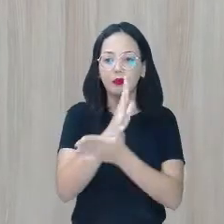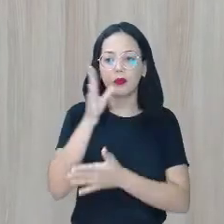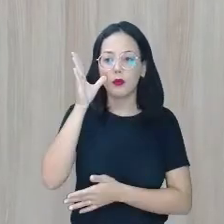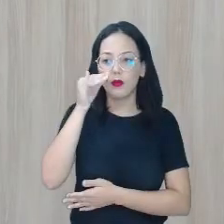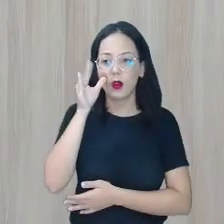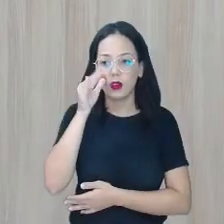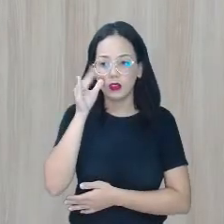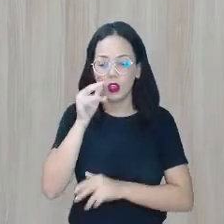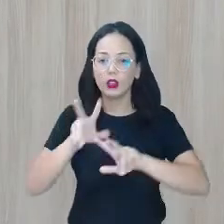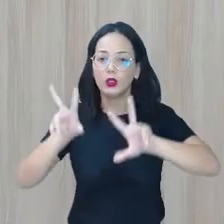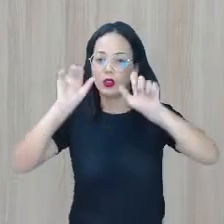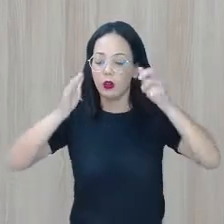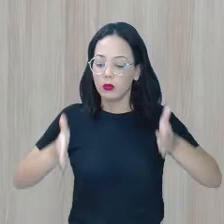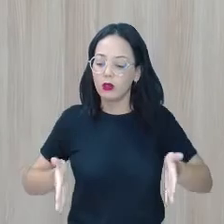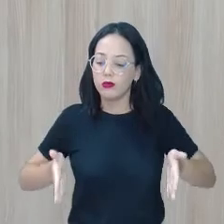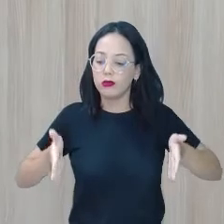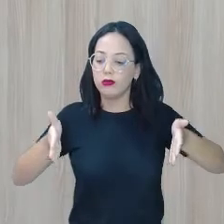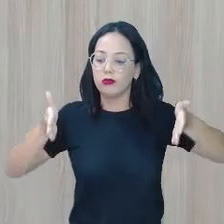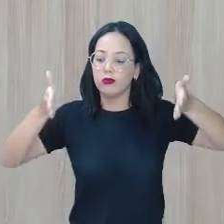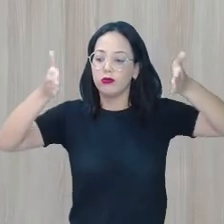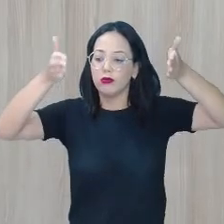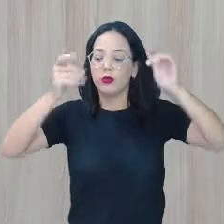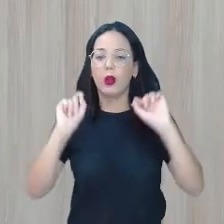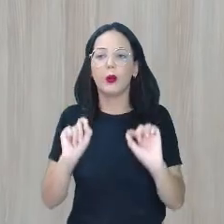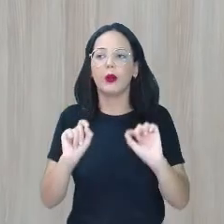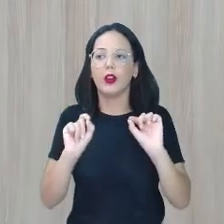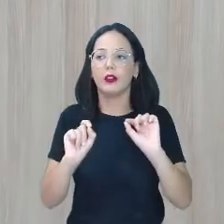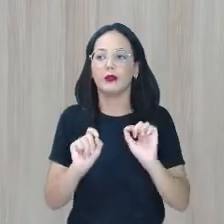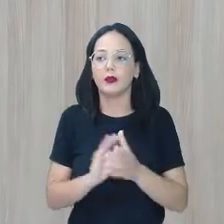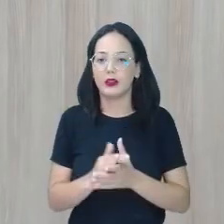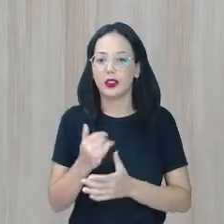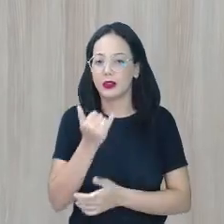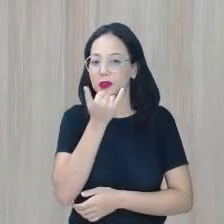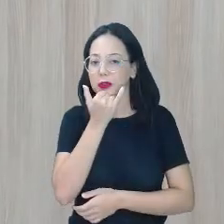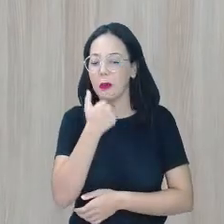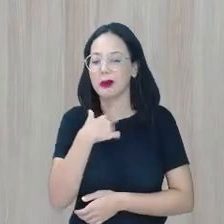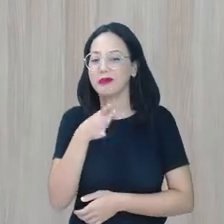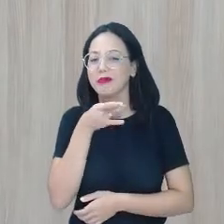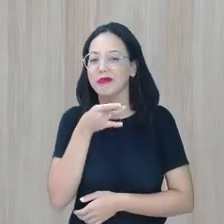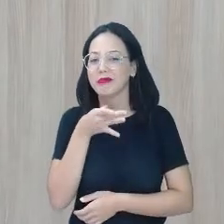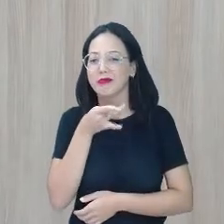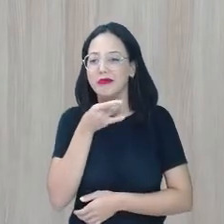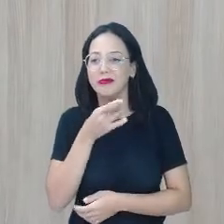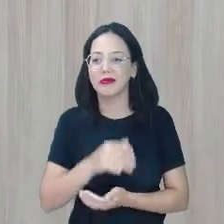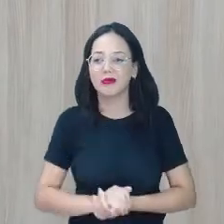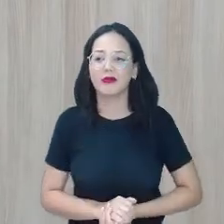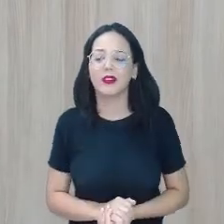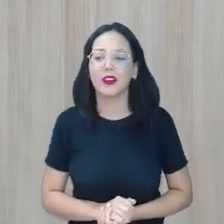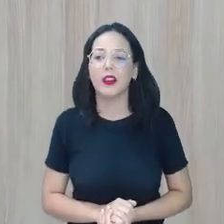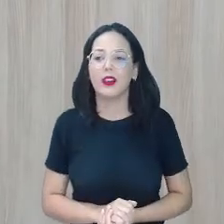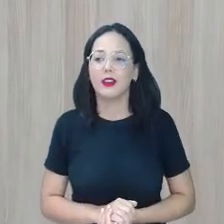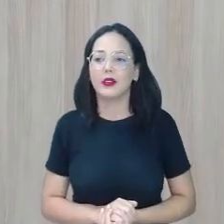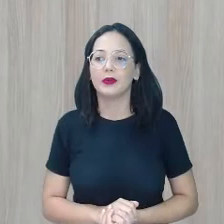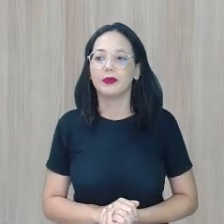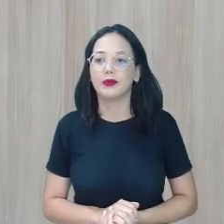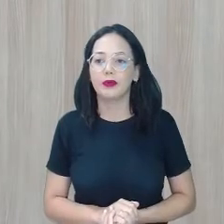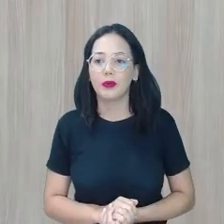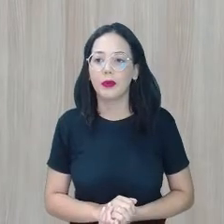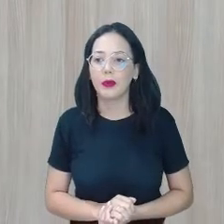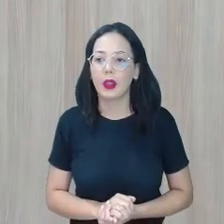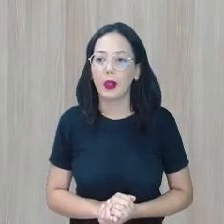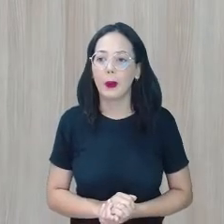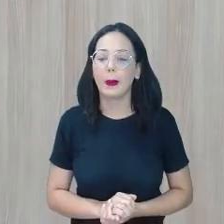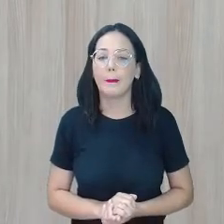perdão, da muralha, é que, eita, o pigarro hoje, é que